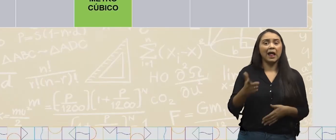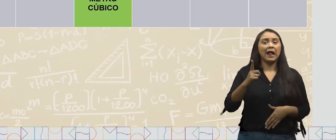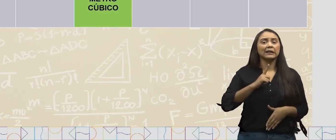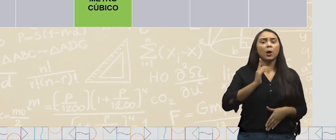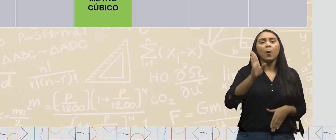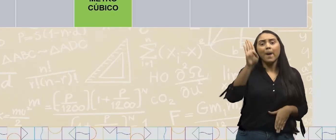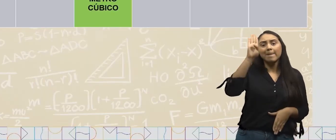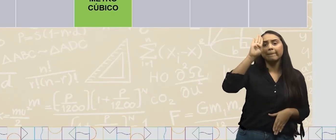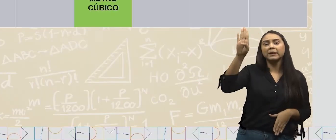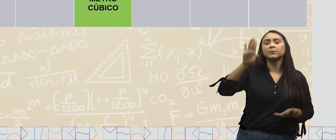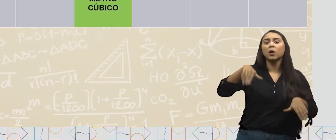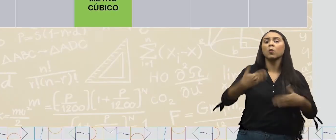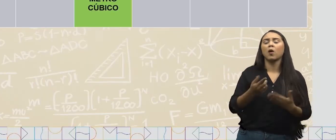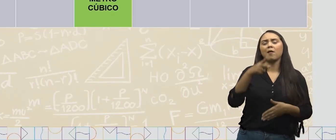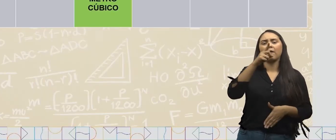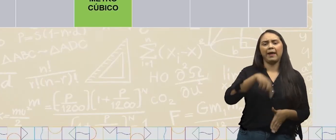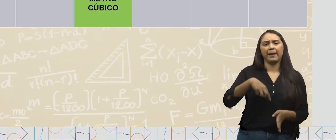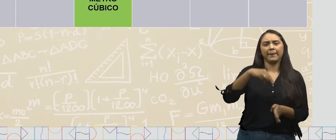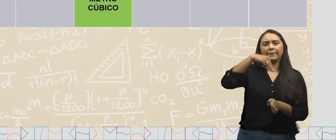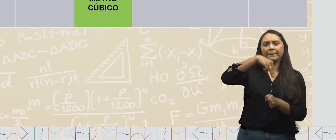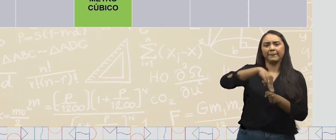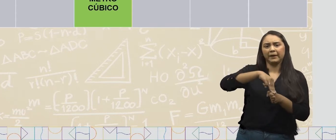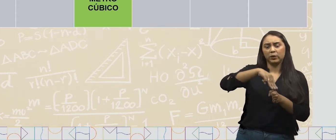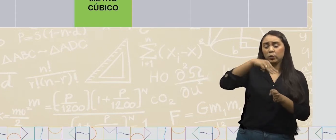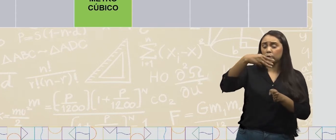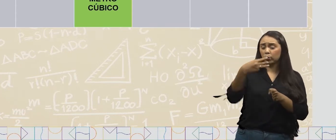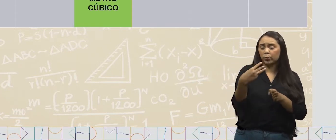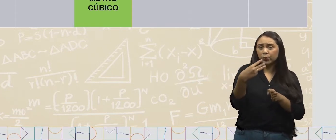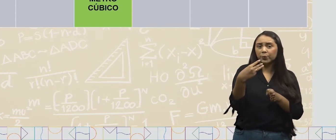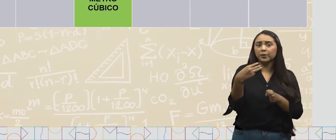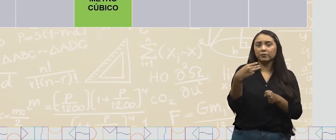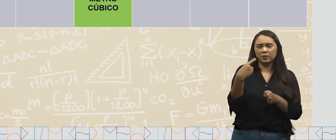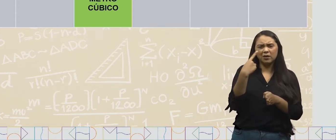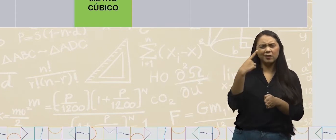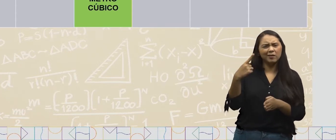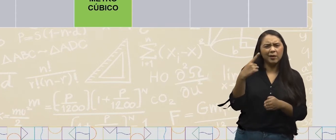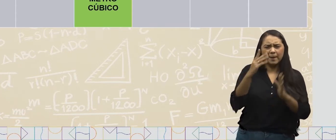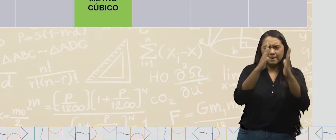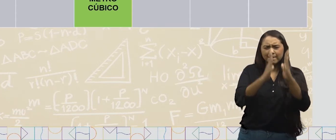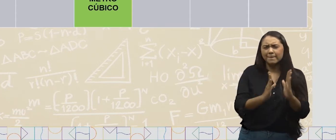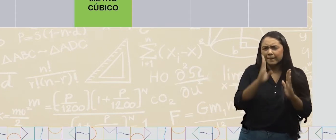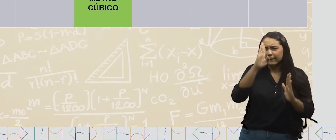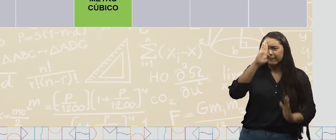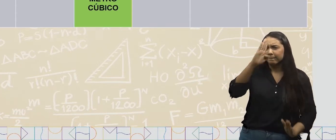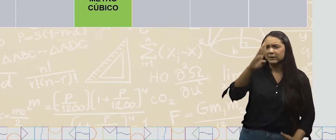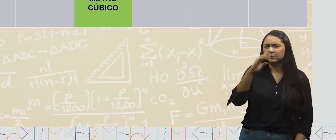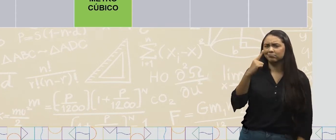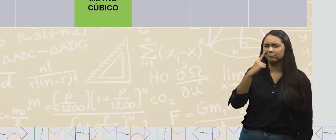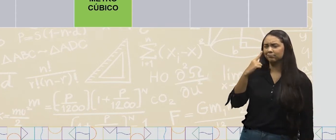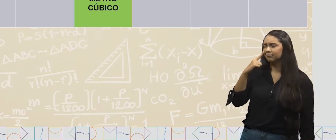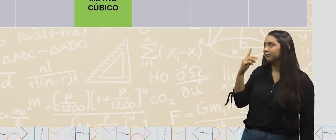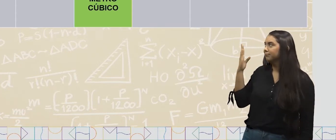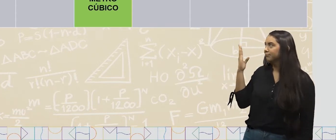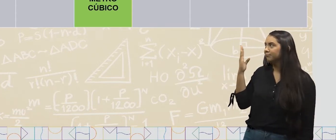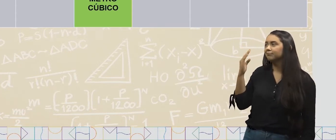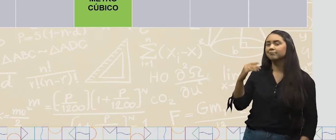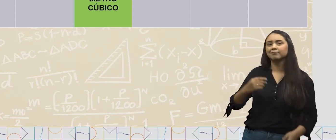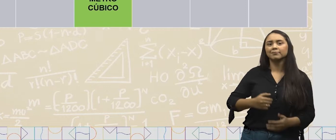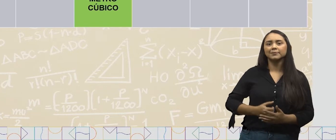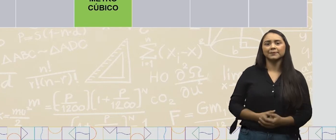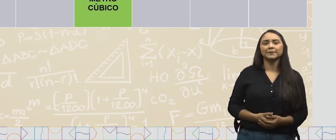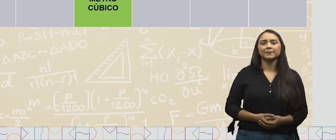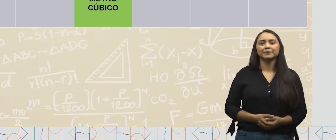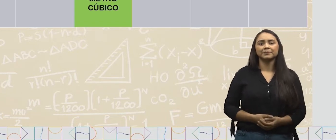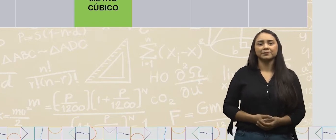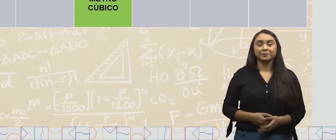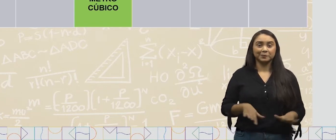como unidade principal. Preste bem atenção, está bem no meio. A origem de todas as medidas de